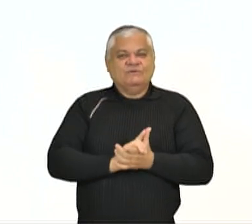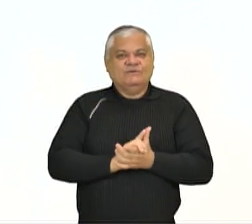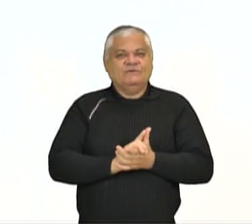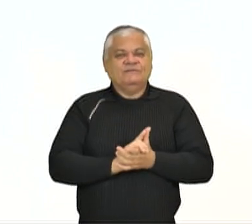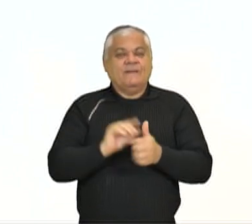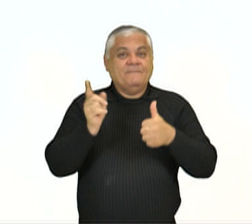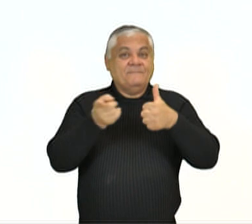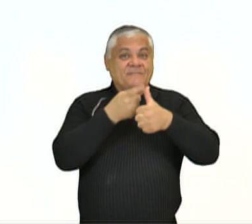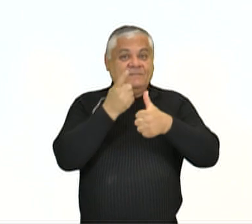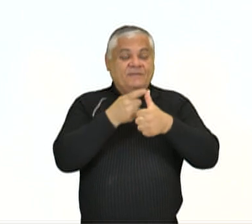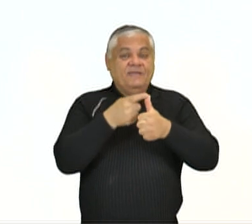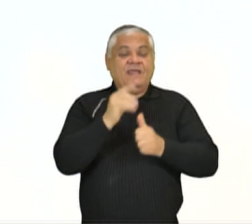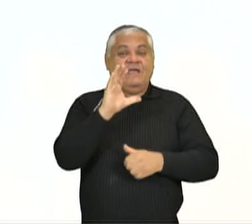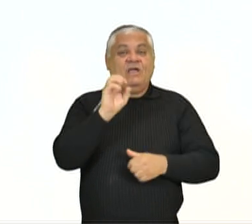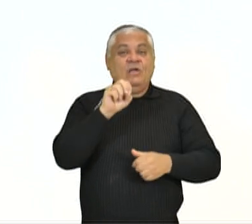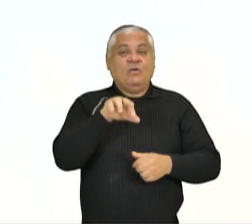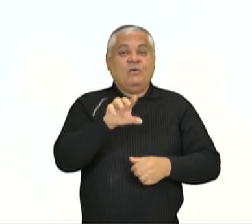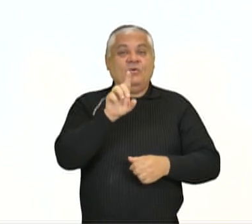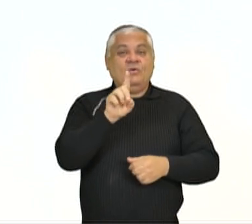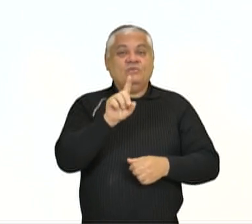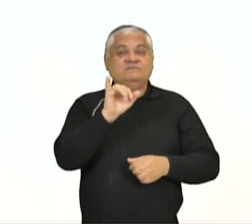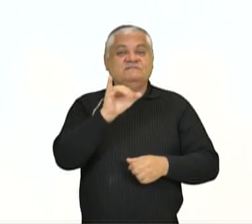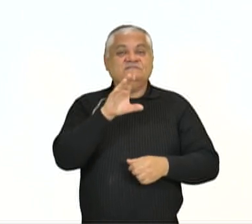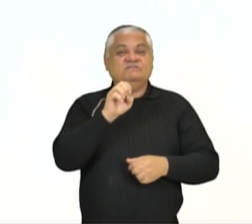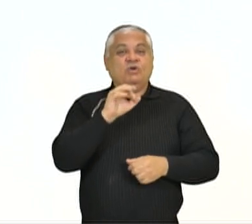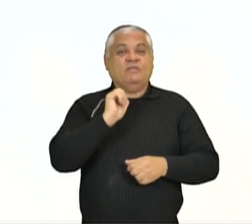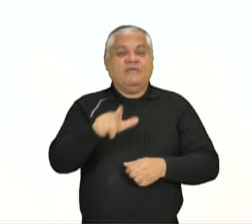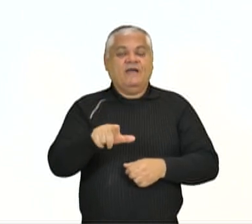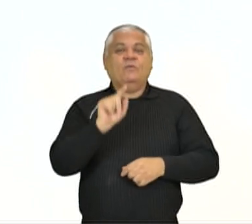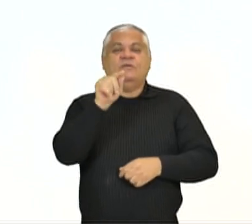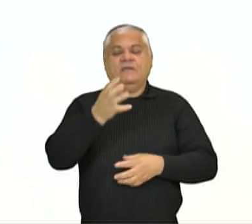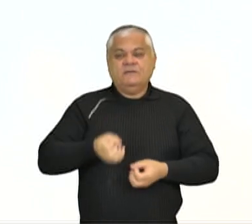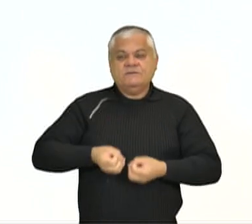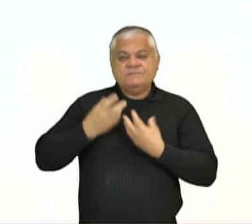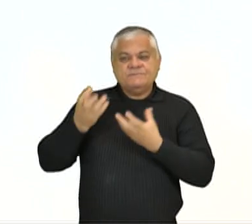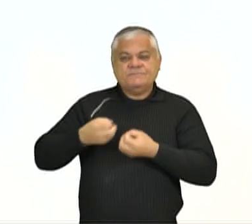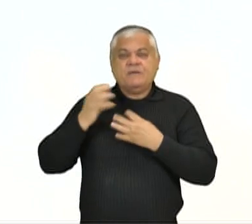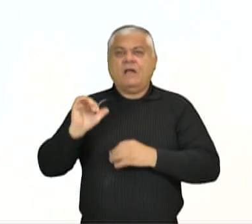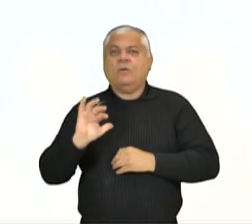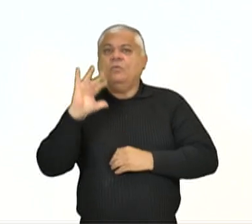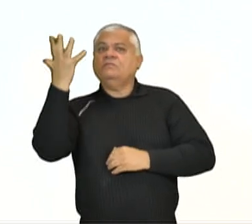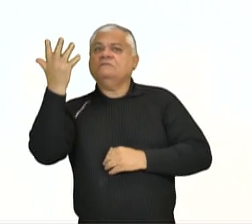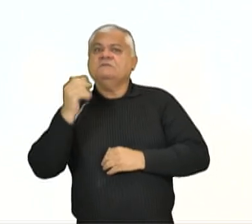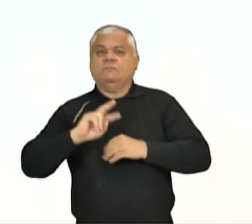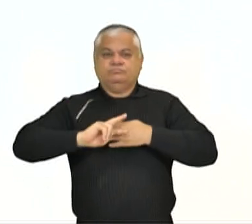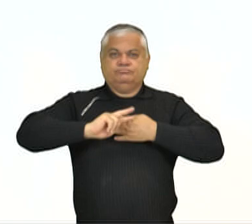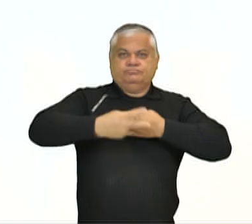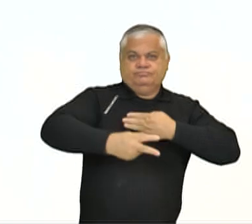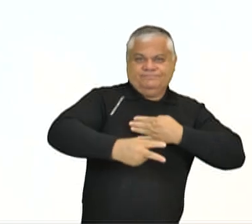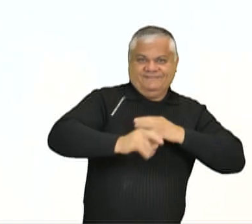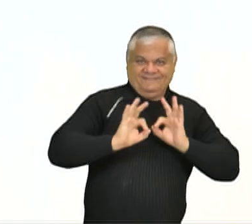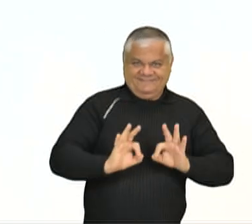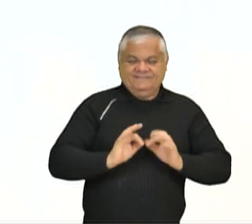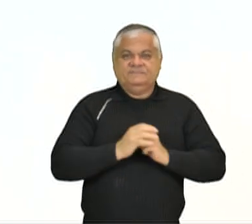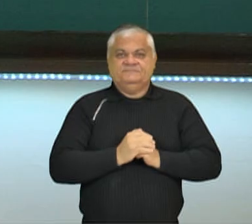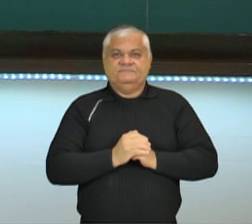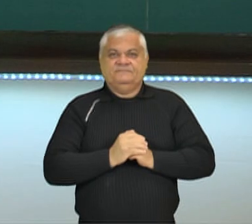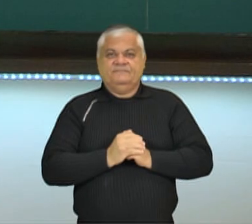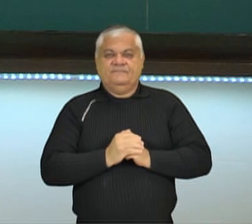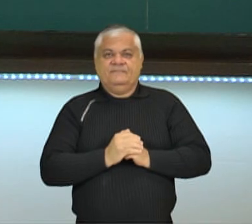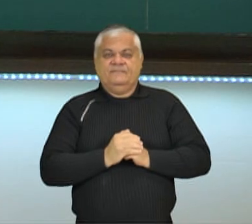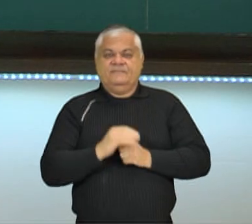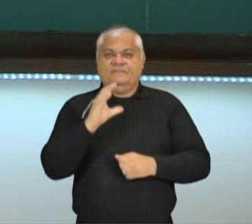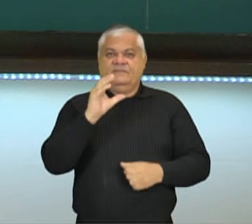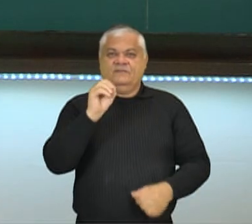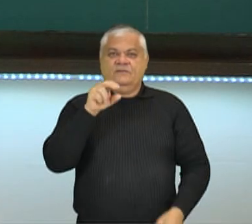da primeira condicional. Ela é utilizada para quê? Para expressar ações de causa e consequência. Gente, no total, nós